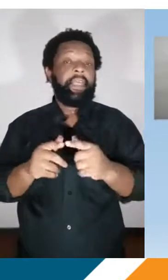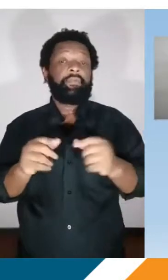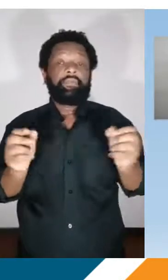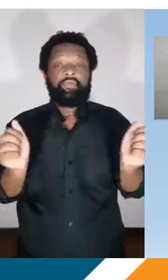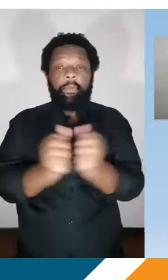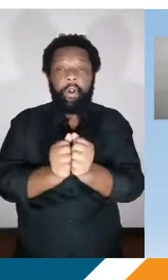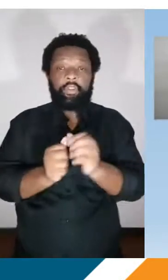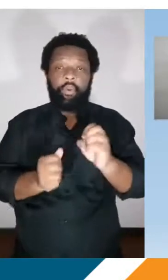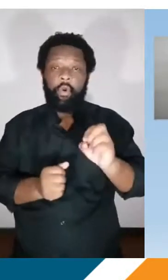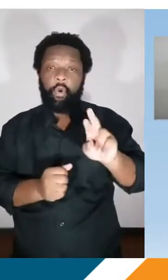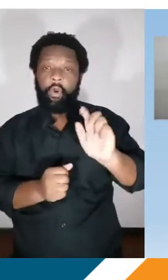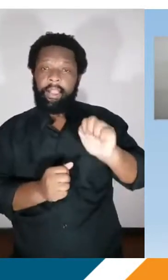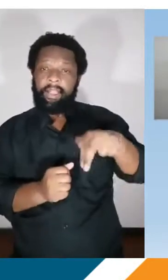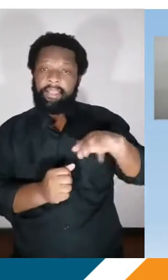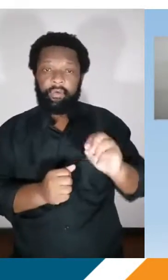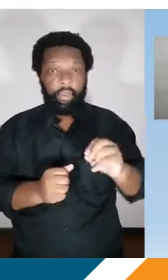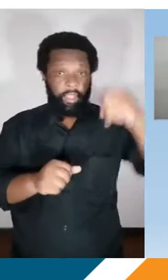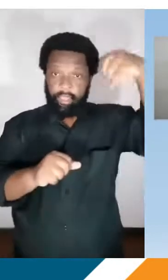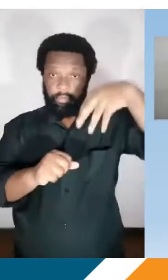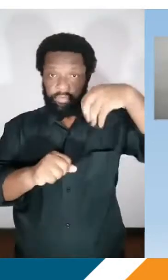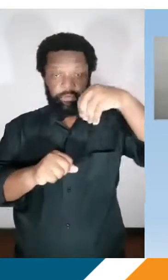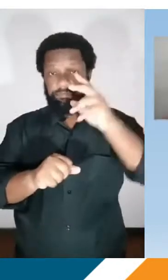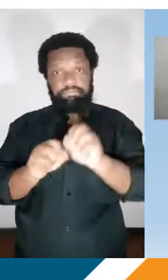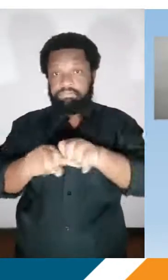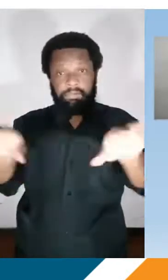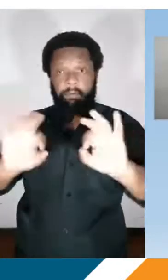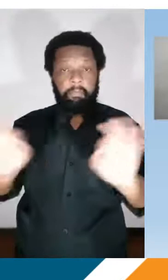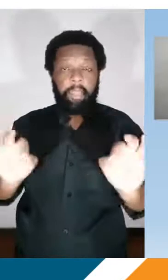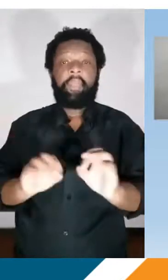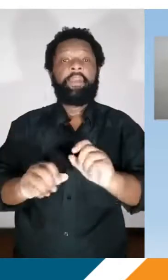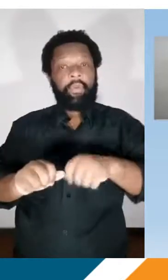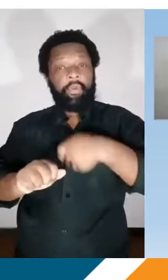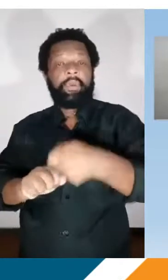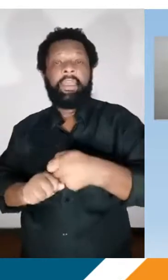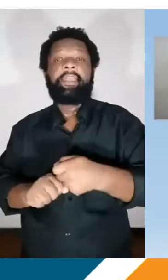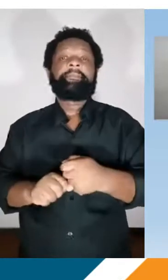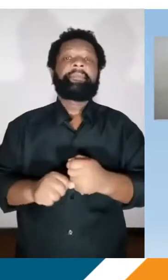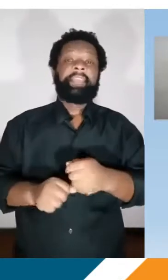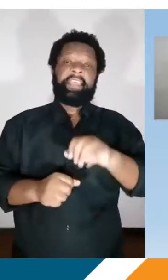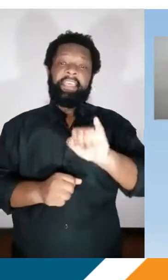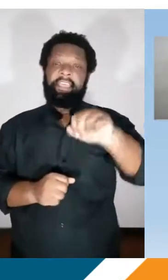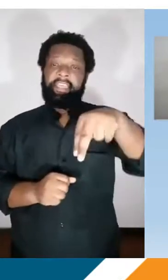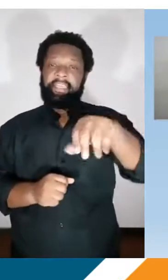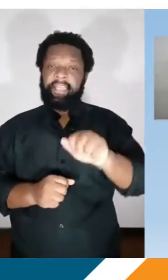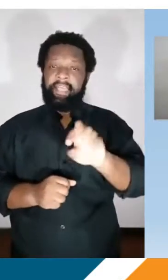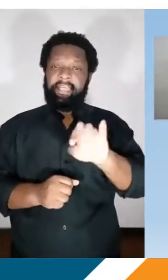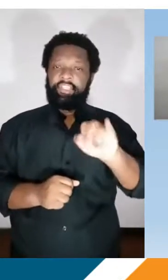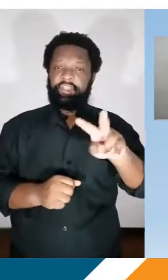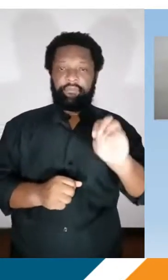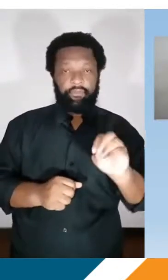apresenta compostos orgânicos que não desviam luz polarizada. Então, eles vão ser chamados de compostos opticamente